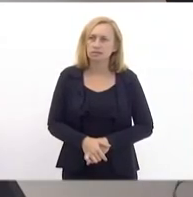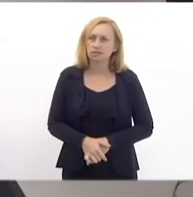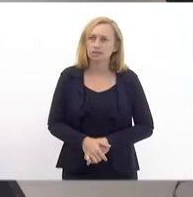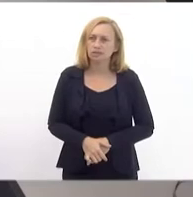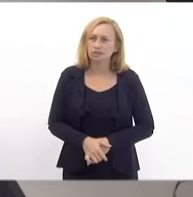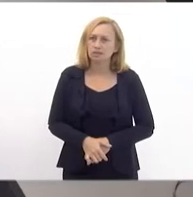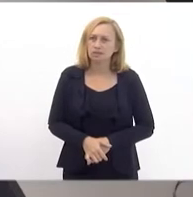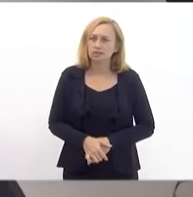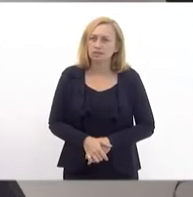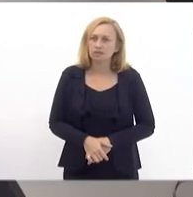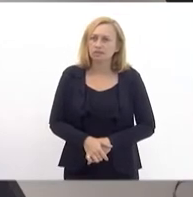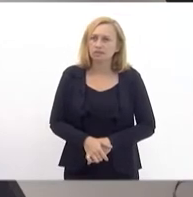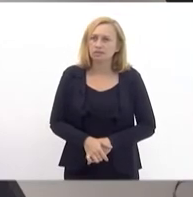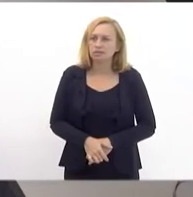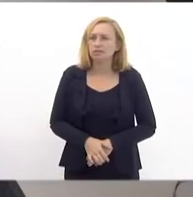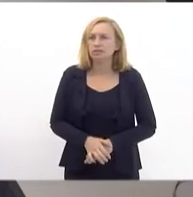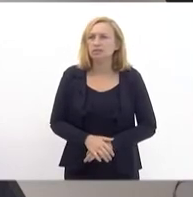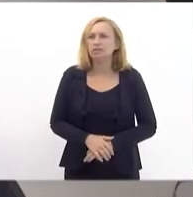O senhor,